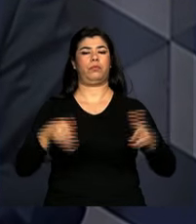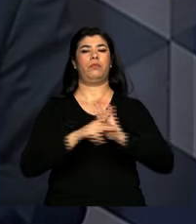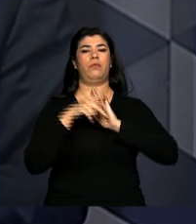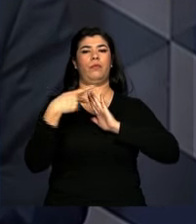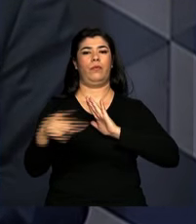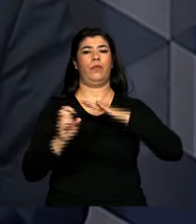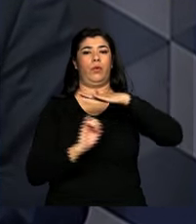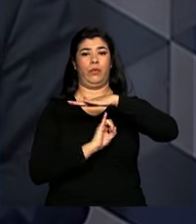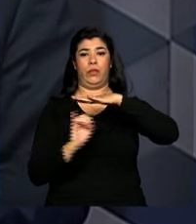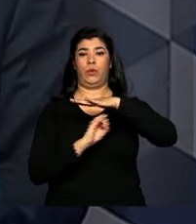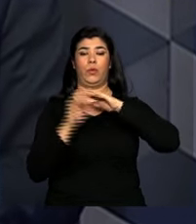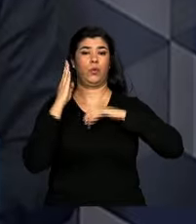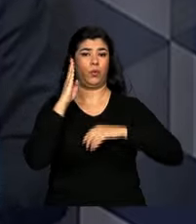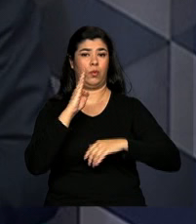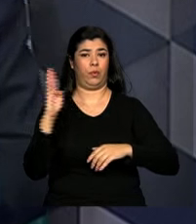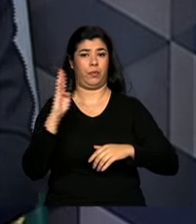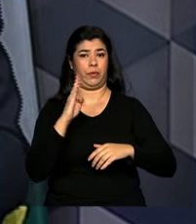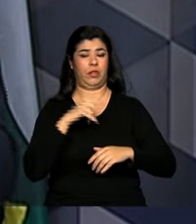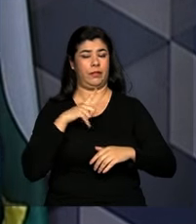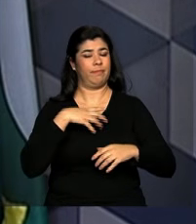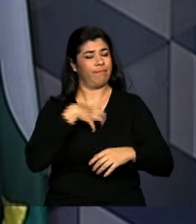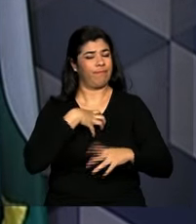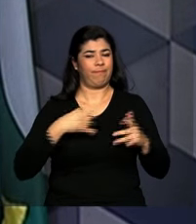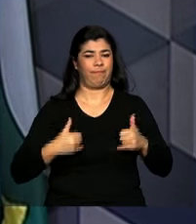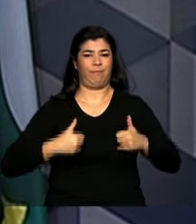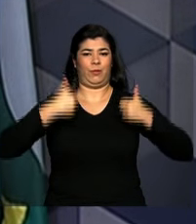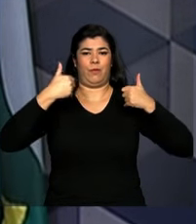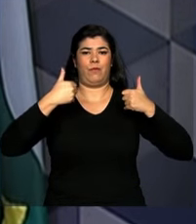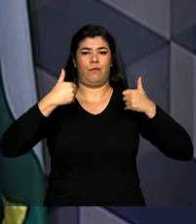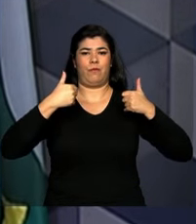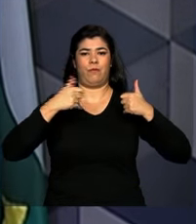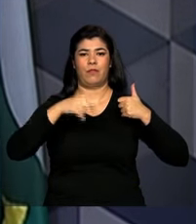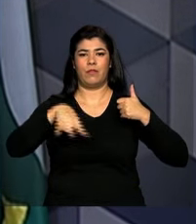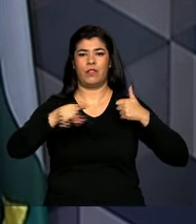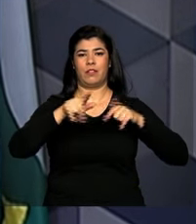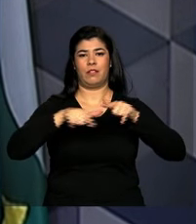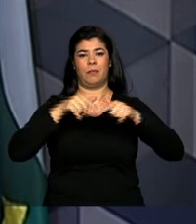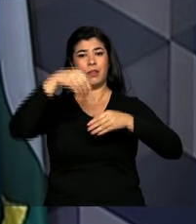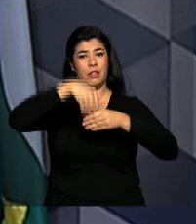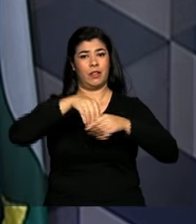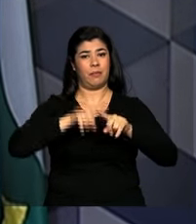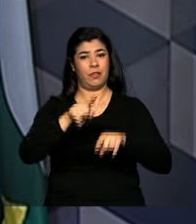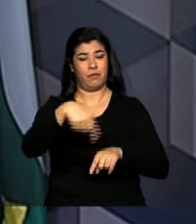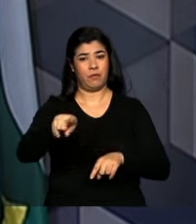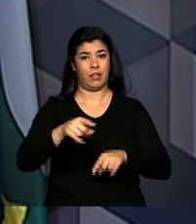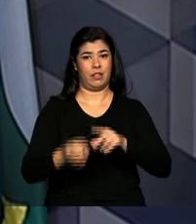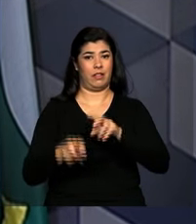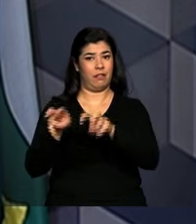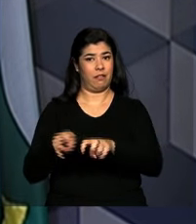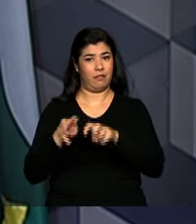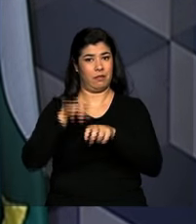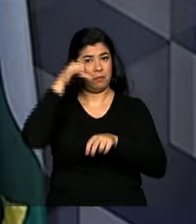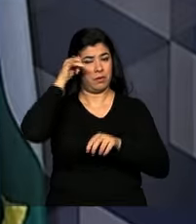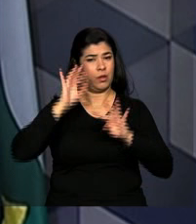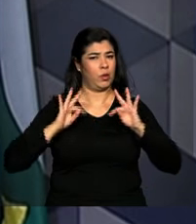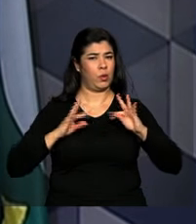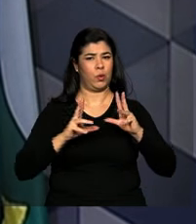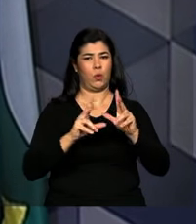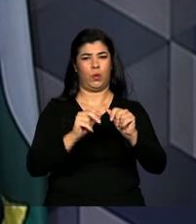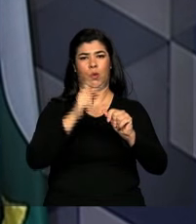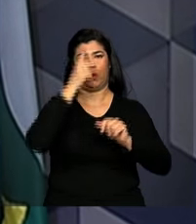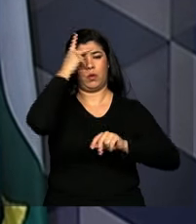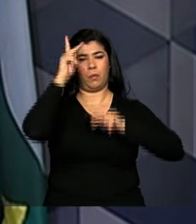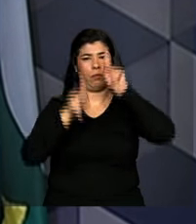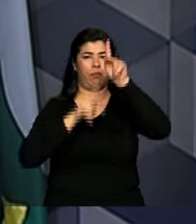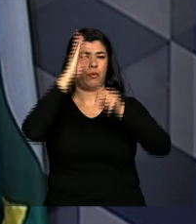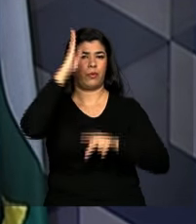dessa instituição que deve orgulhar não só os servidores, não só os produtores, mas a todos os brasileiros